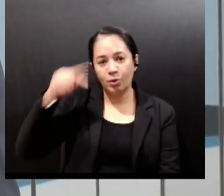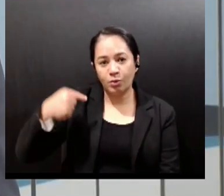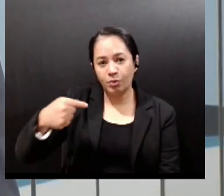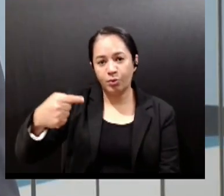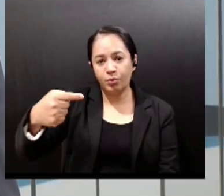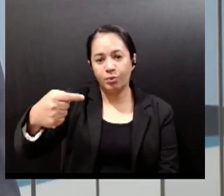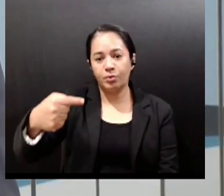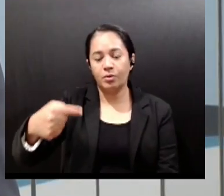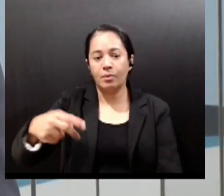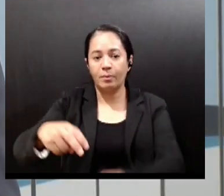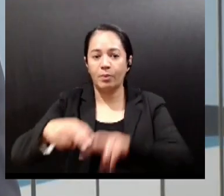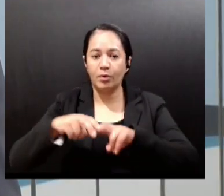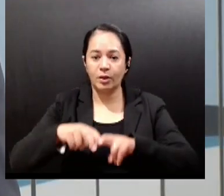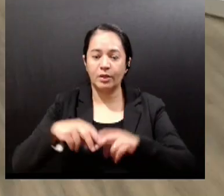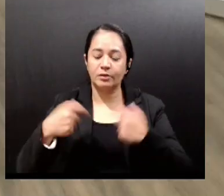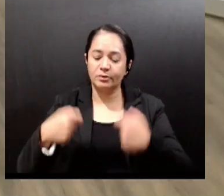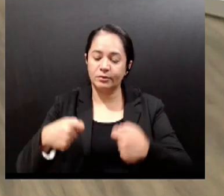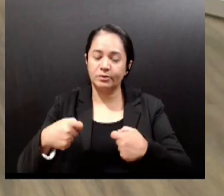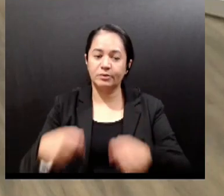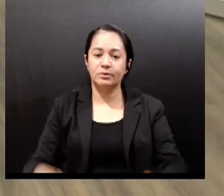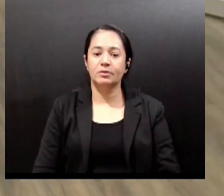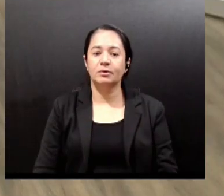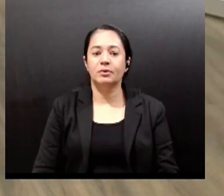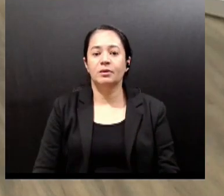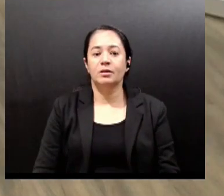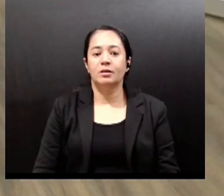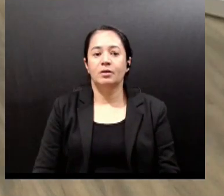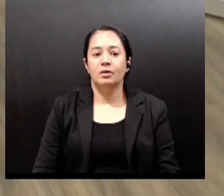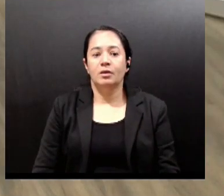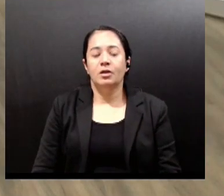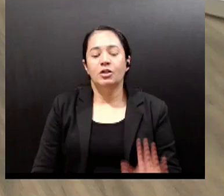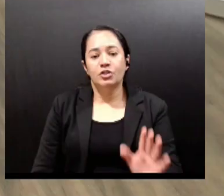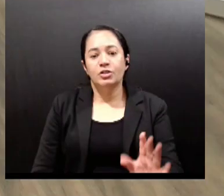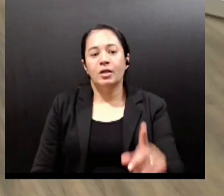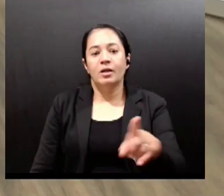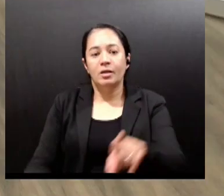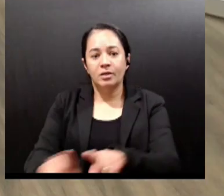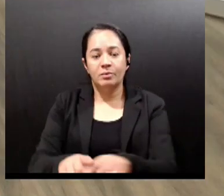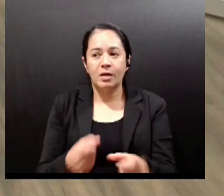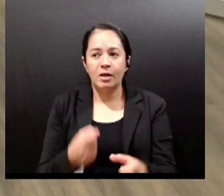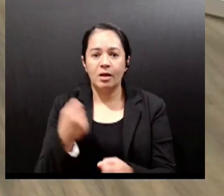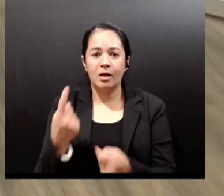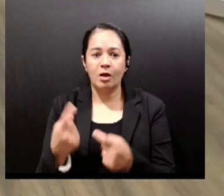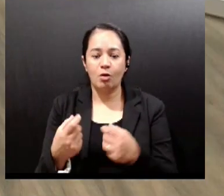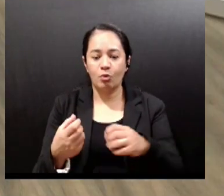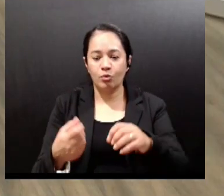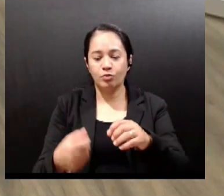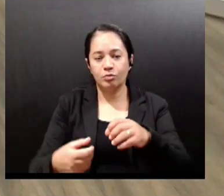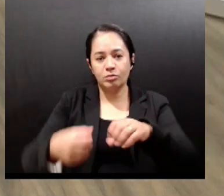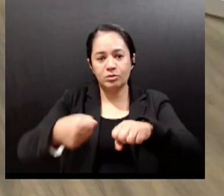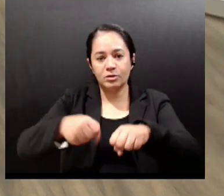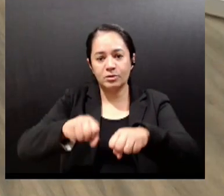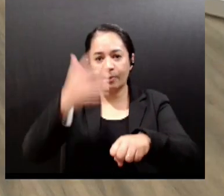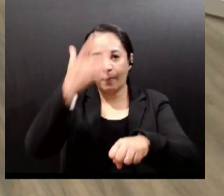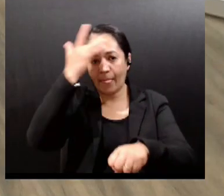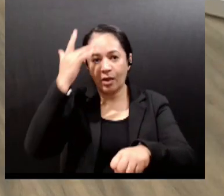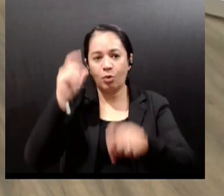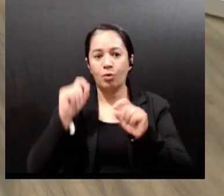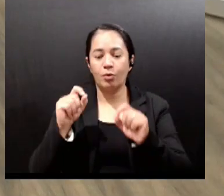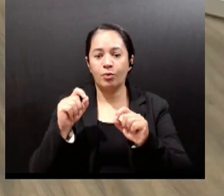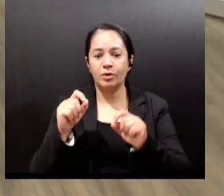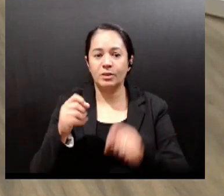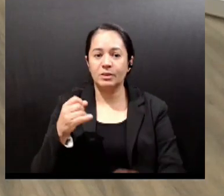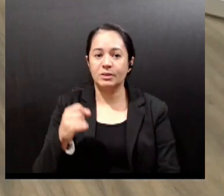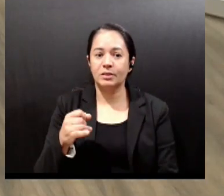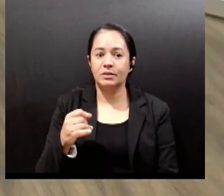dessa necessidade. Mas, inclusive, eu já ouvi motorista, né, motociclista, falando o seguinte, que seria favorável